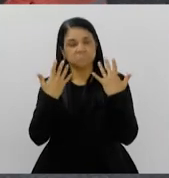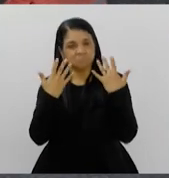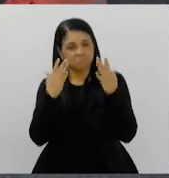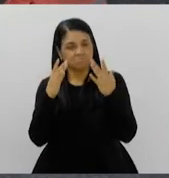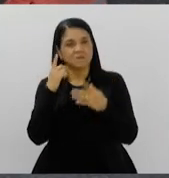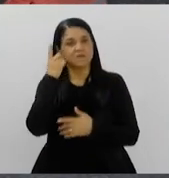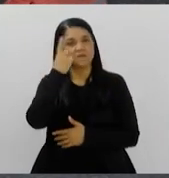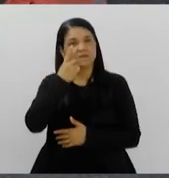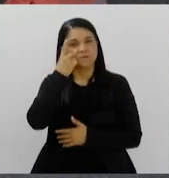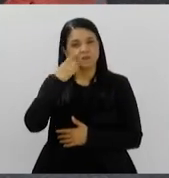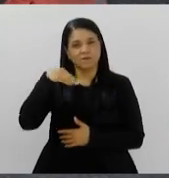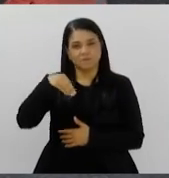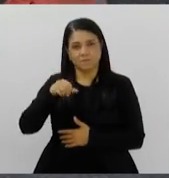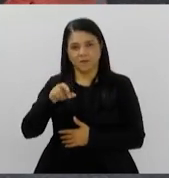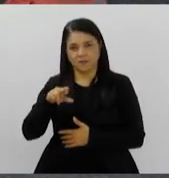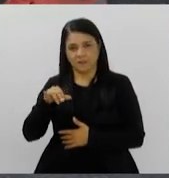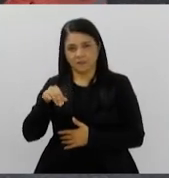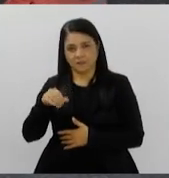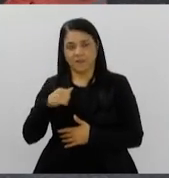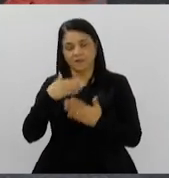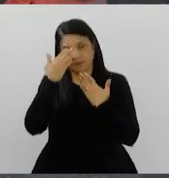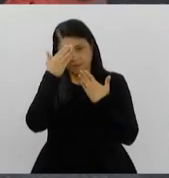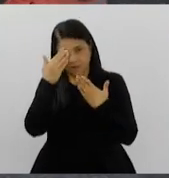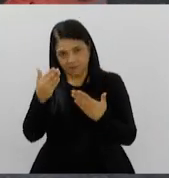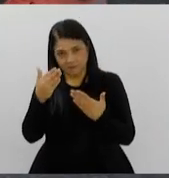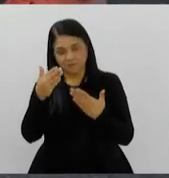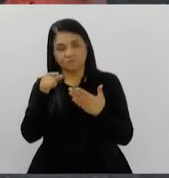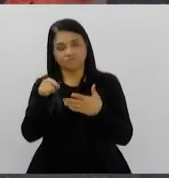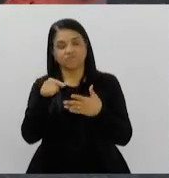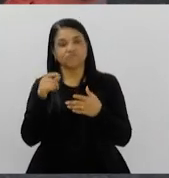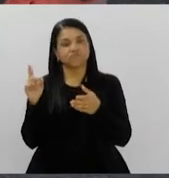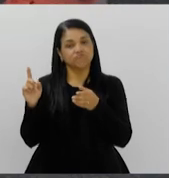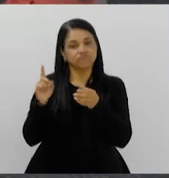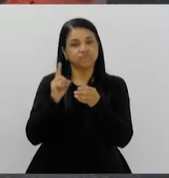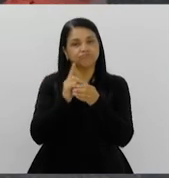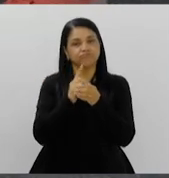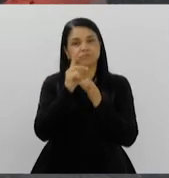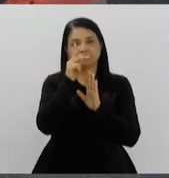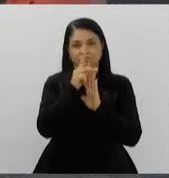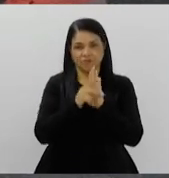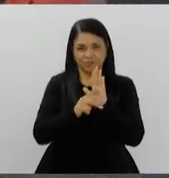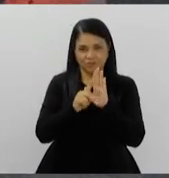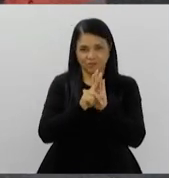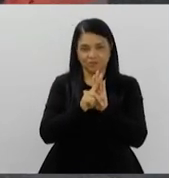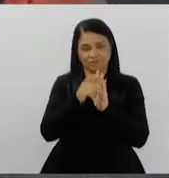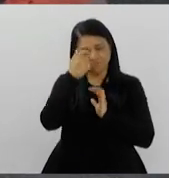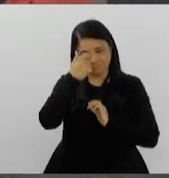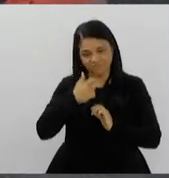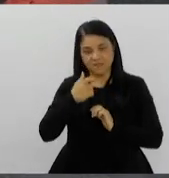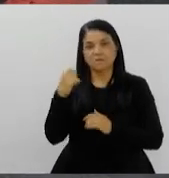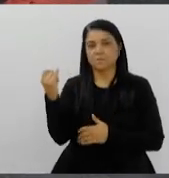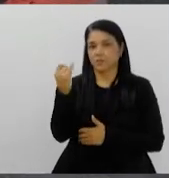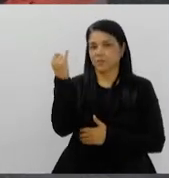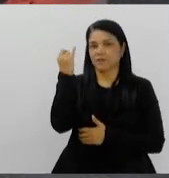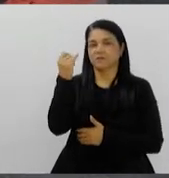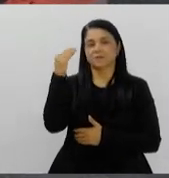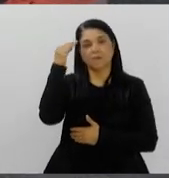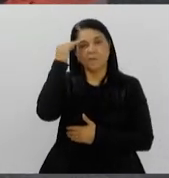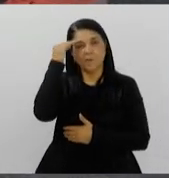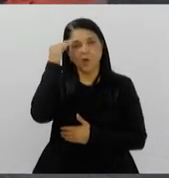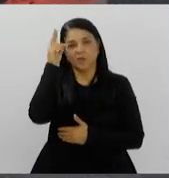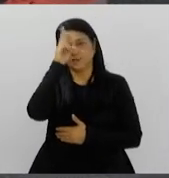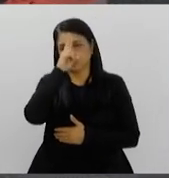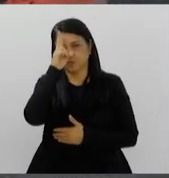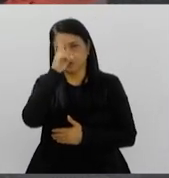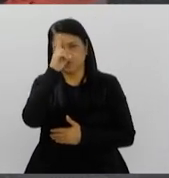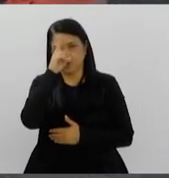à deputada Marina e agradeço a Vossa Excelência por poder ser coautora de um projeto tão importante para a memória, para a